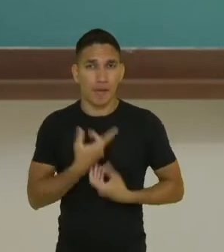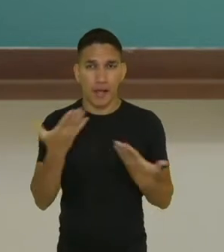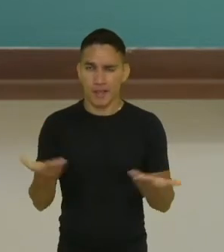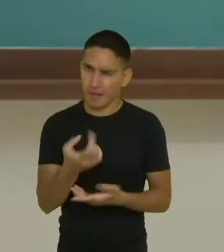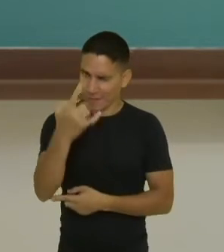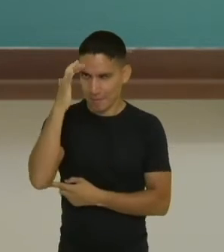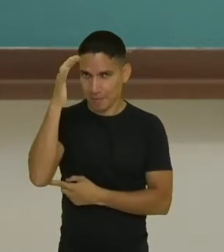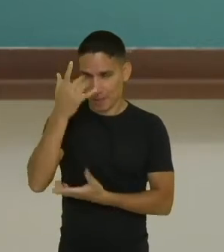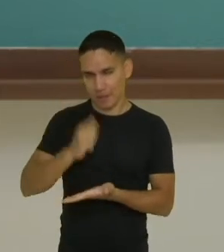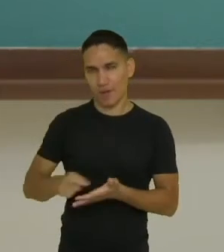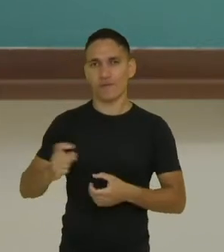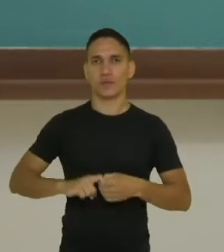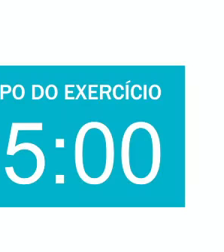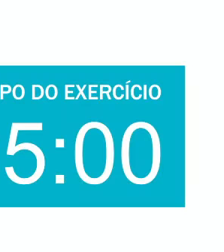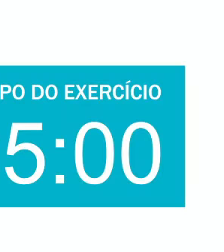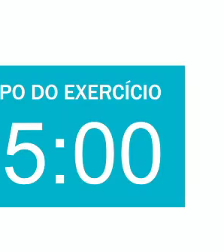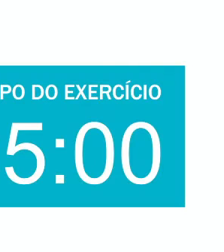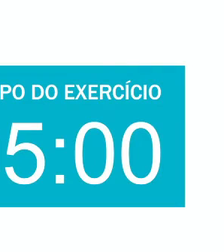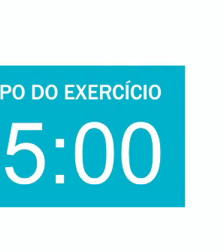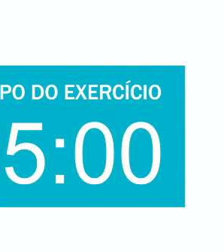moderna? Pense e eu já volto.